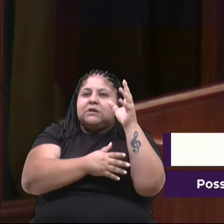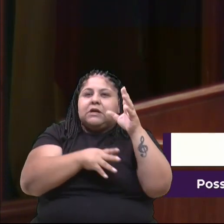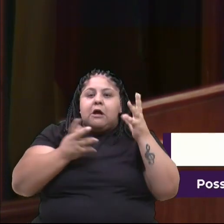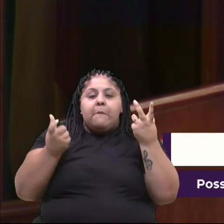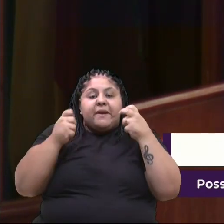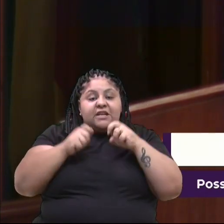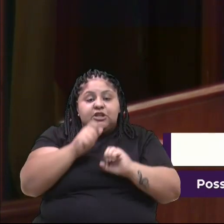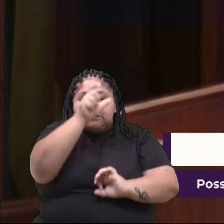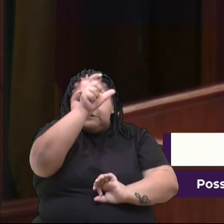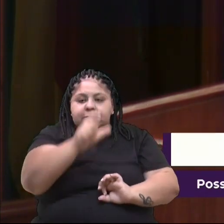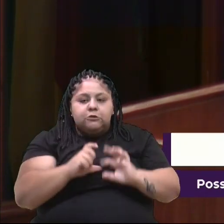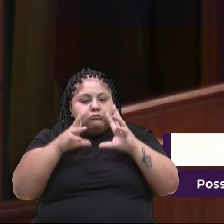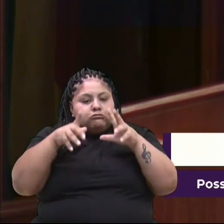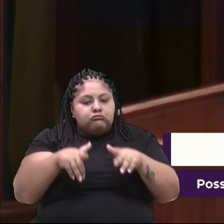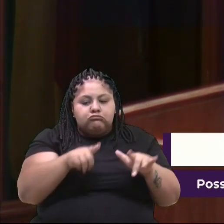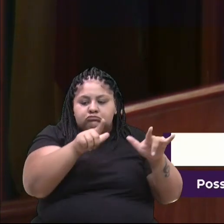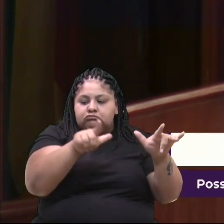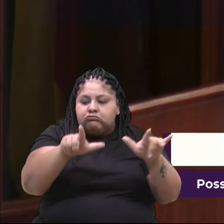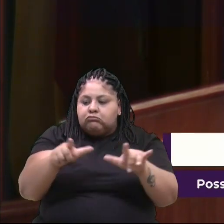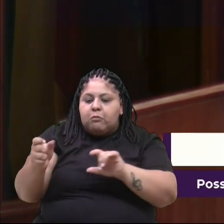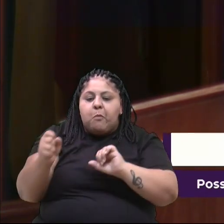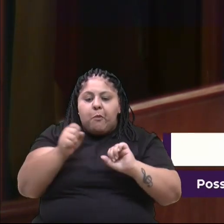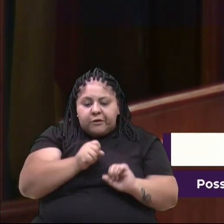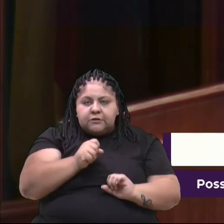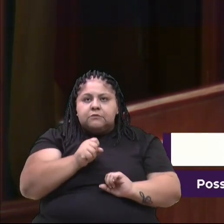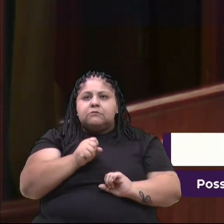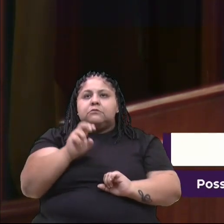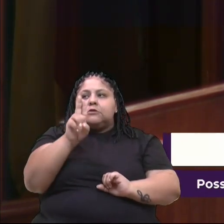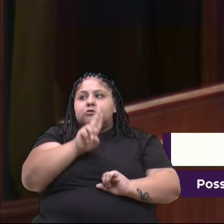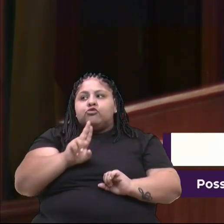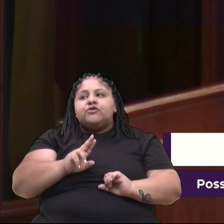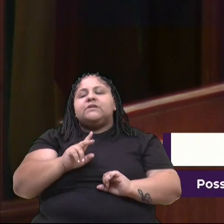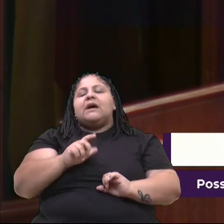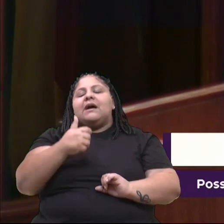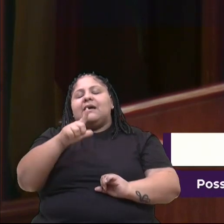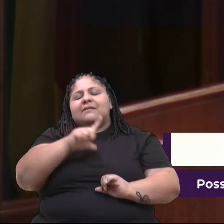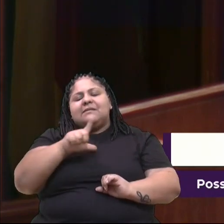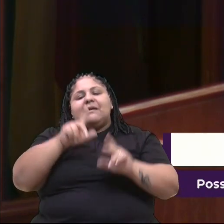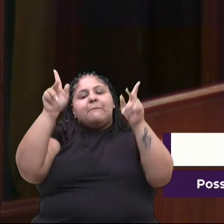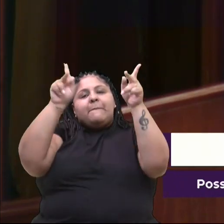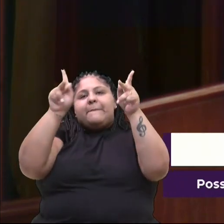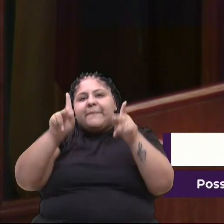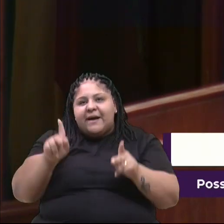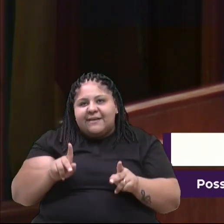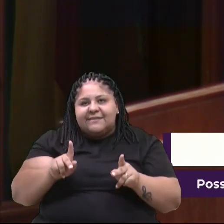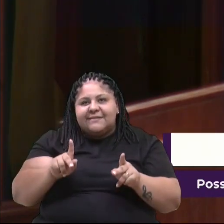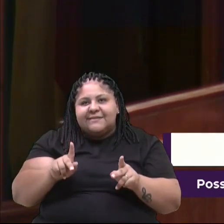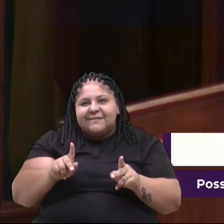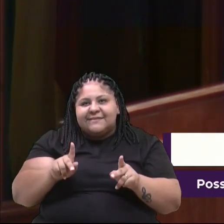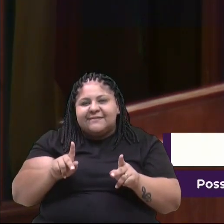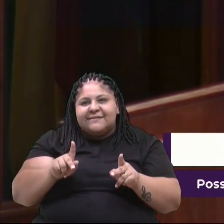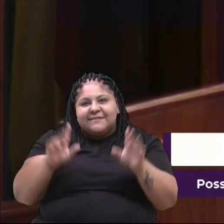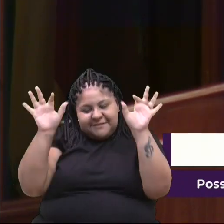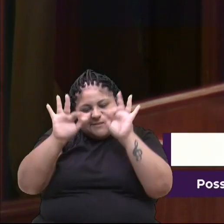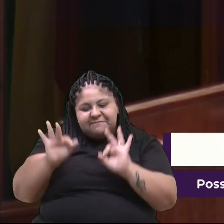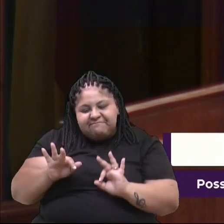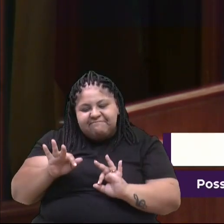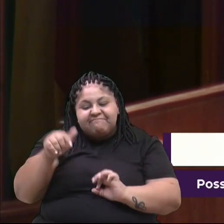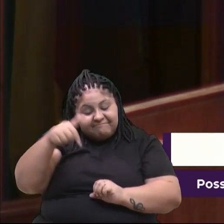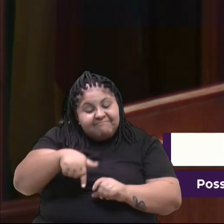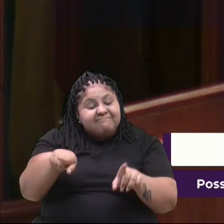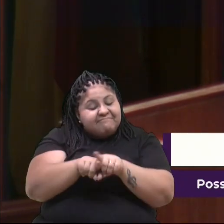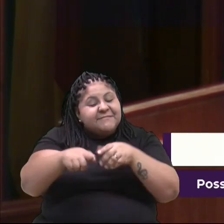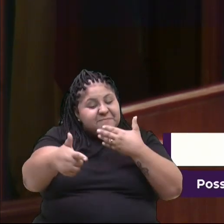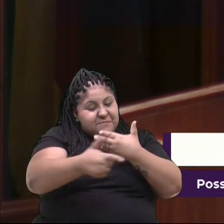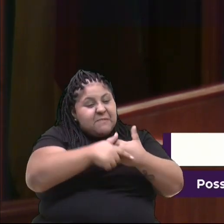todos os lugares possam desfrutar da paz e de prosperidade. E esse será também o nosso papel aqui